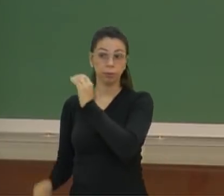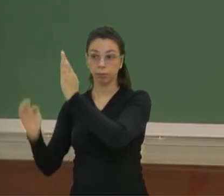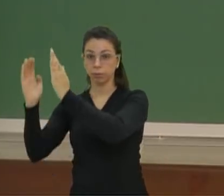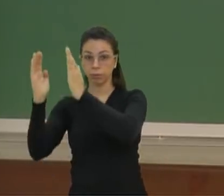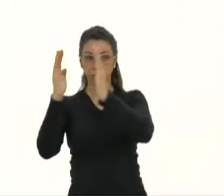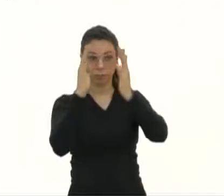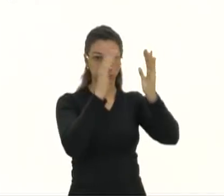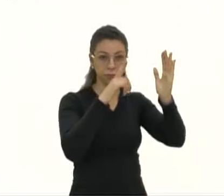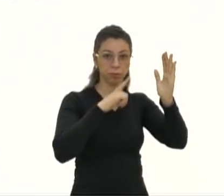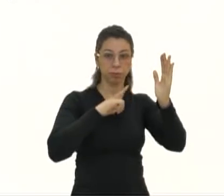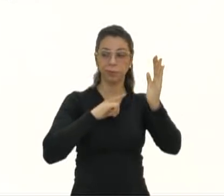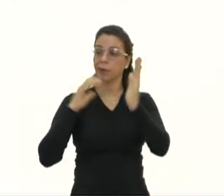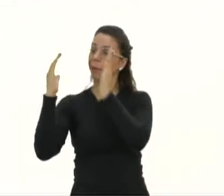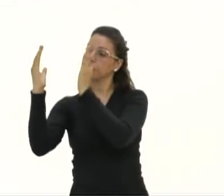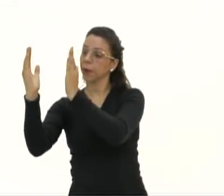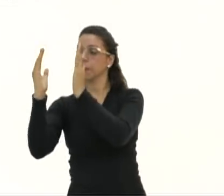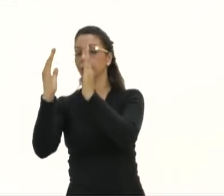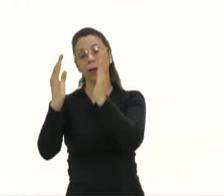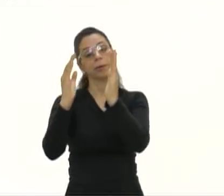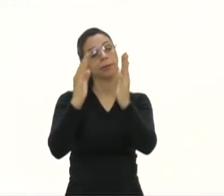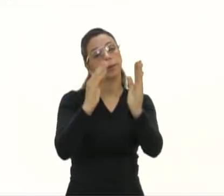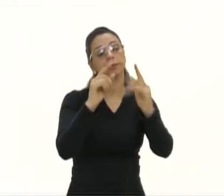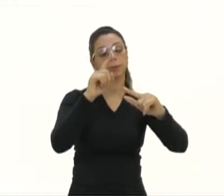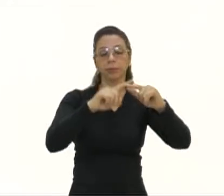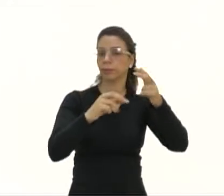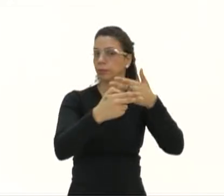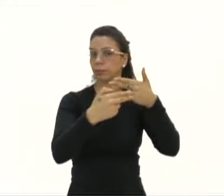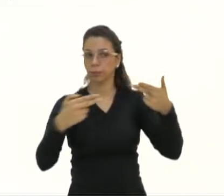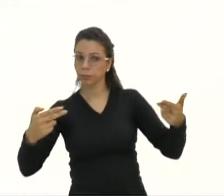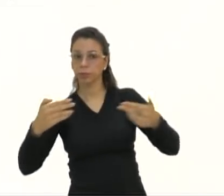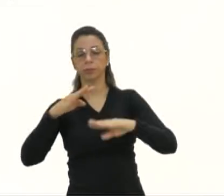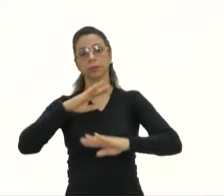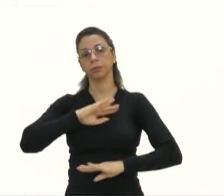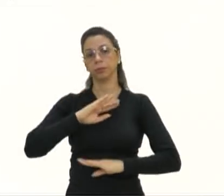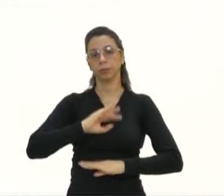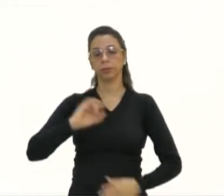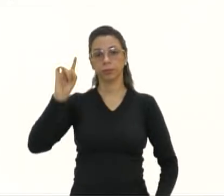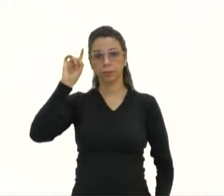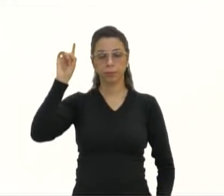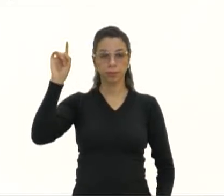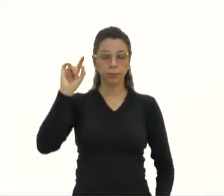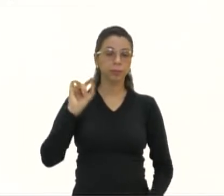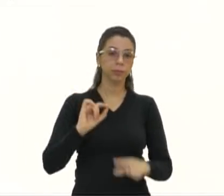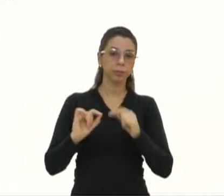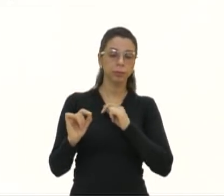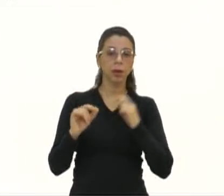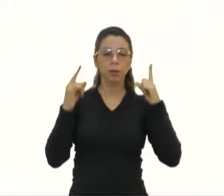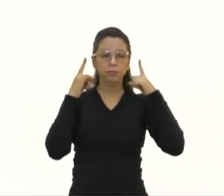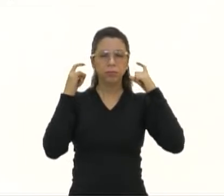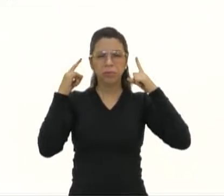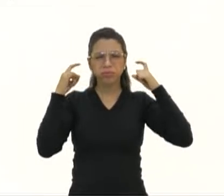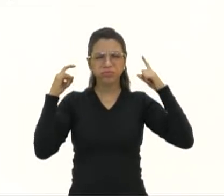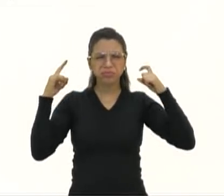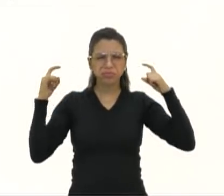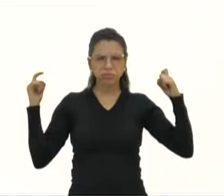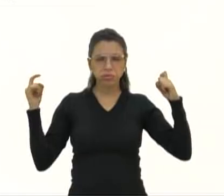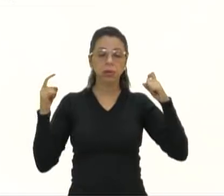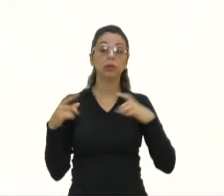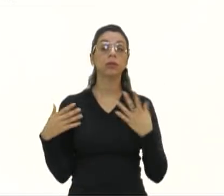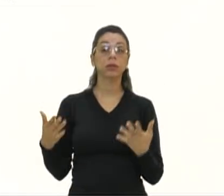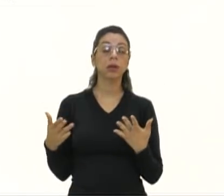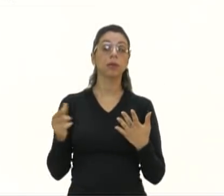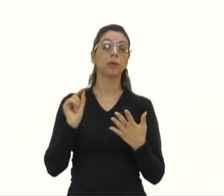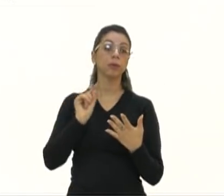nós temos uma sequência de objetos ou de situações do cotidiano que emitem barulho, que emitem ruído. E